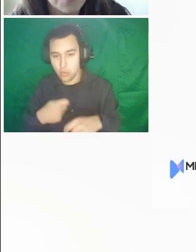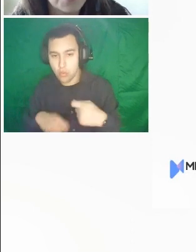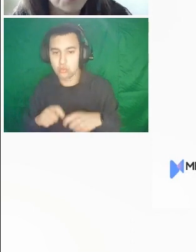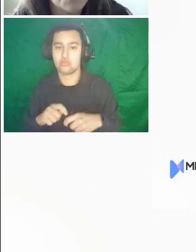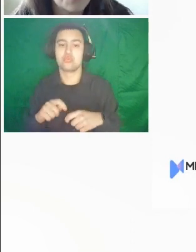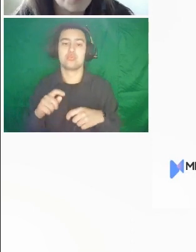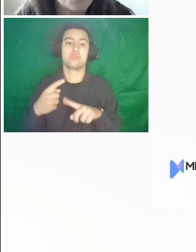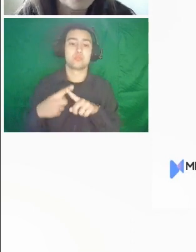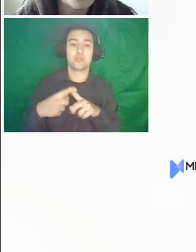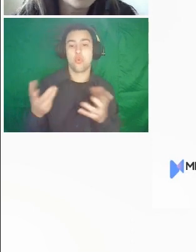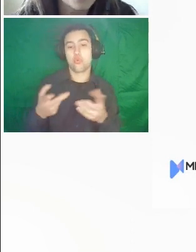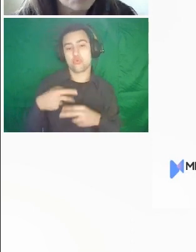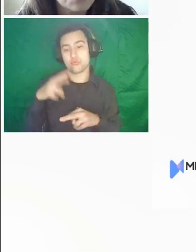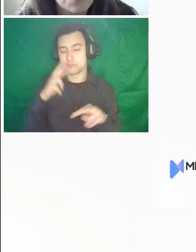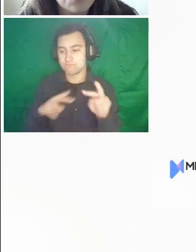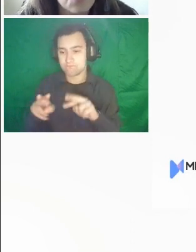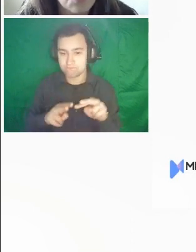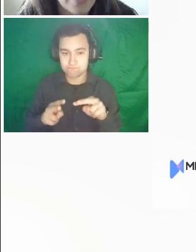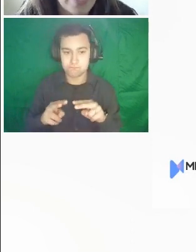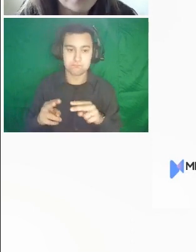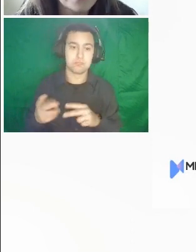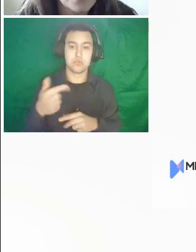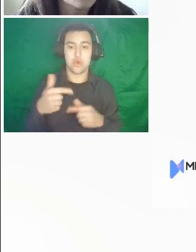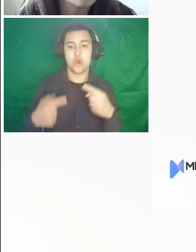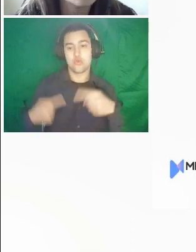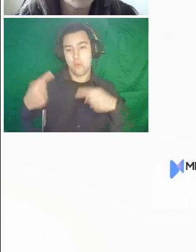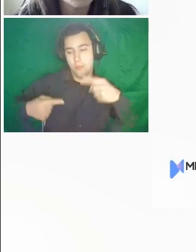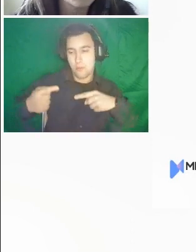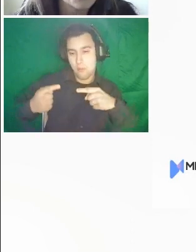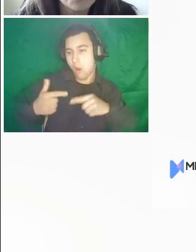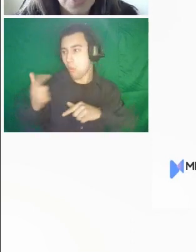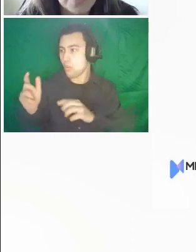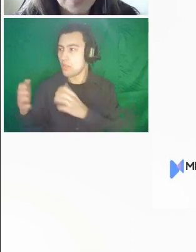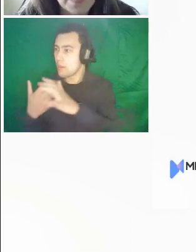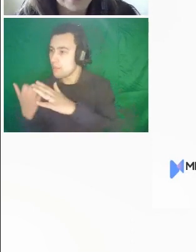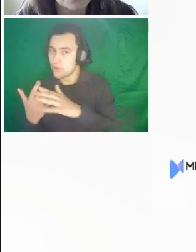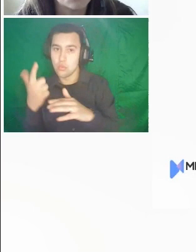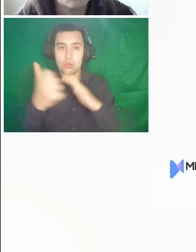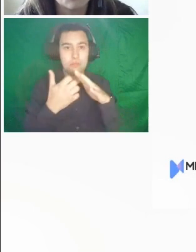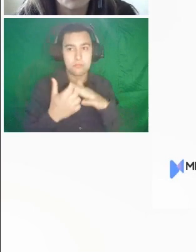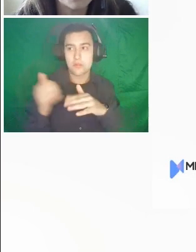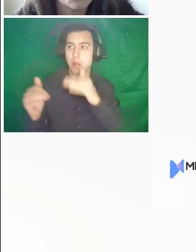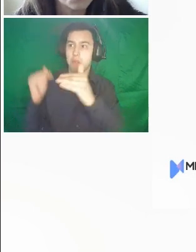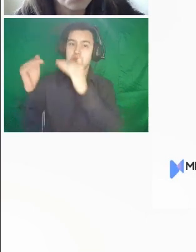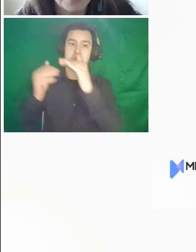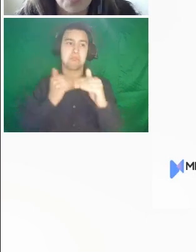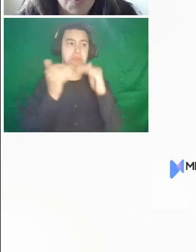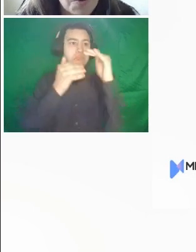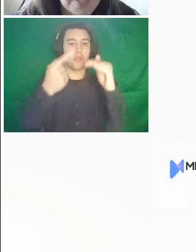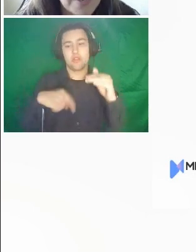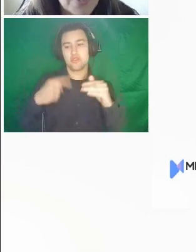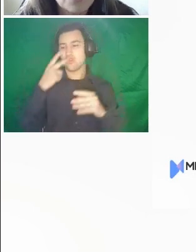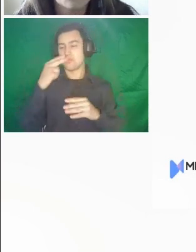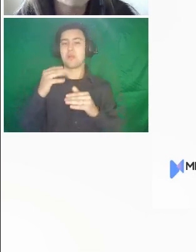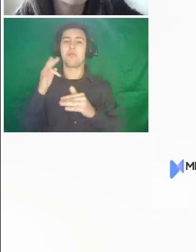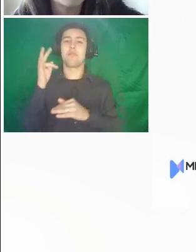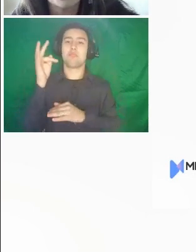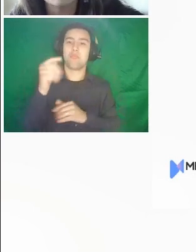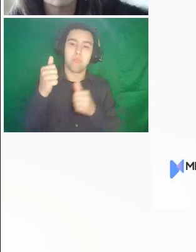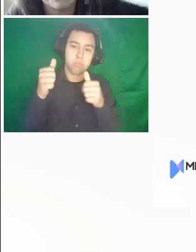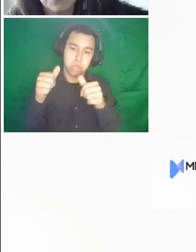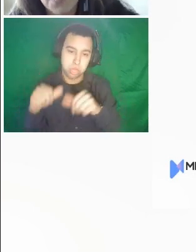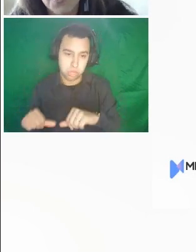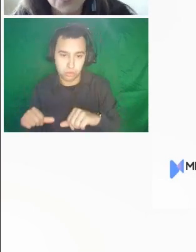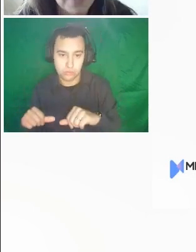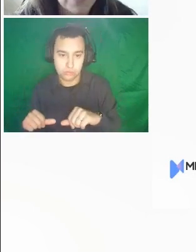gente tá vendo uma ascensão dos nossos concorrentes o nosso produto não tem uma expectativa de vida futura longa nosso